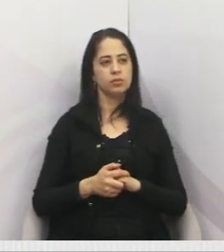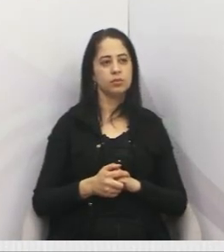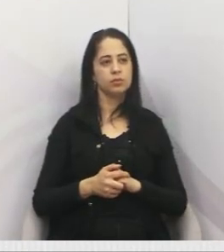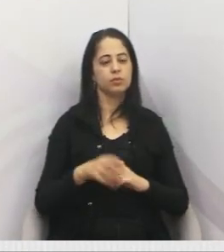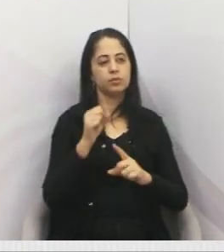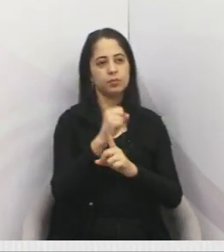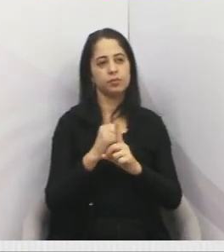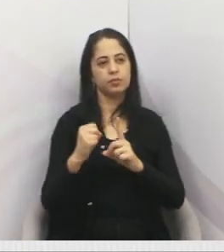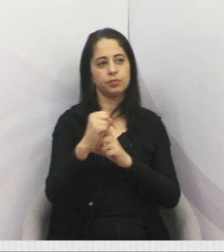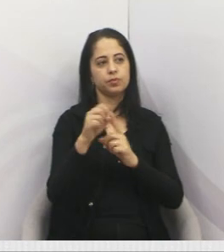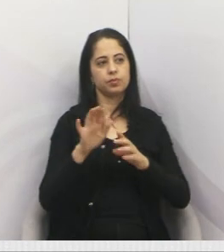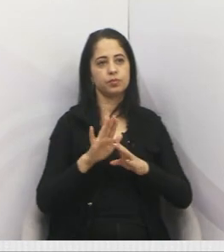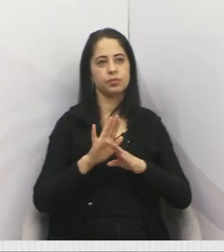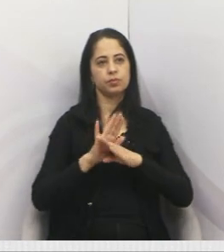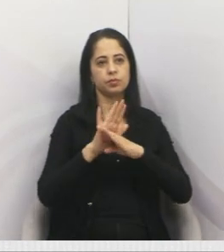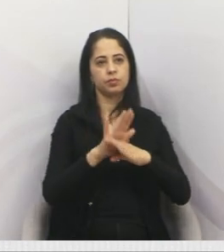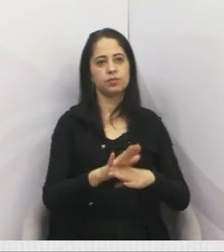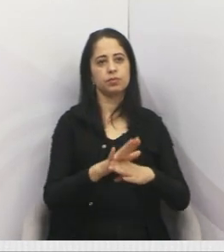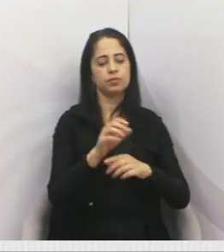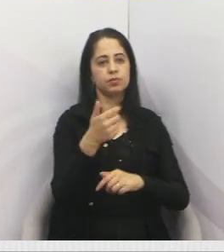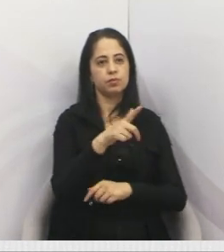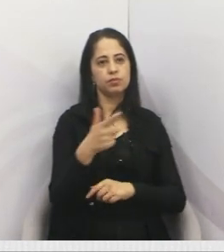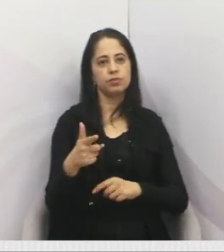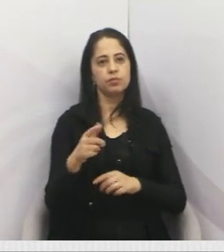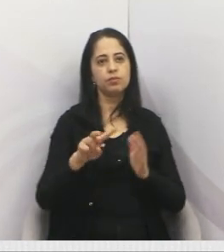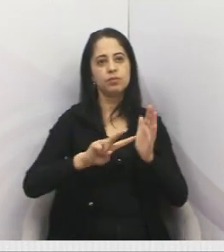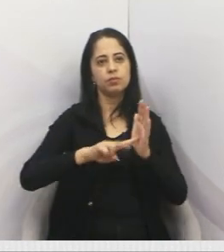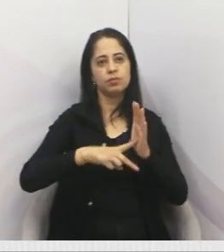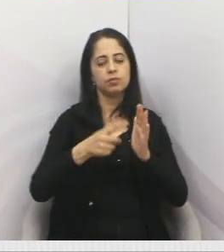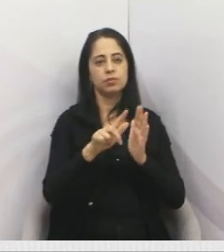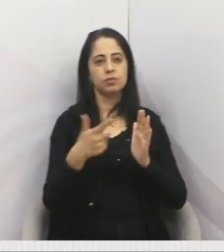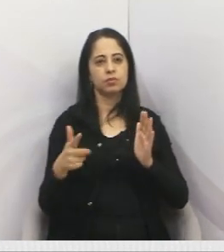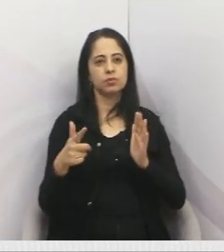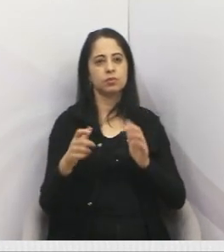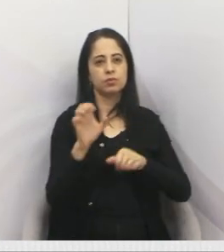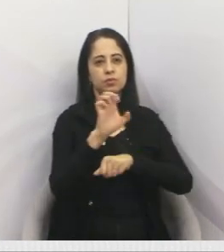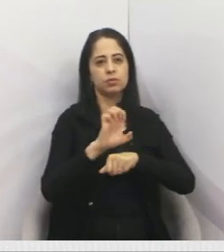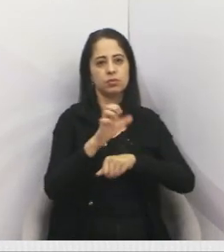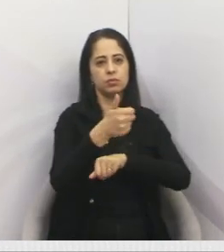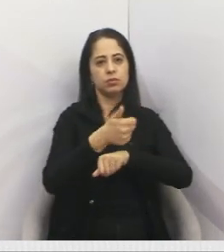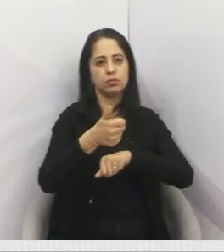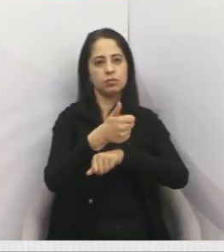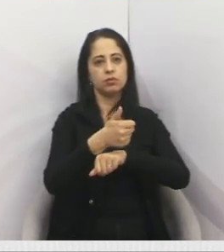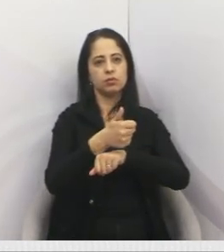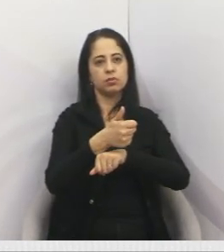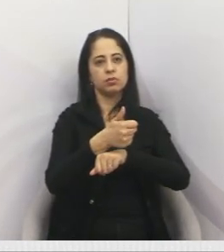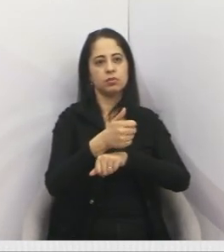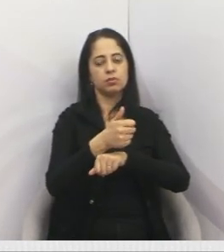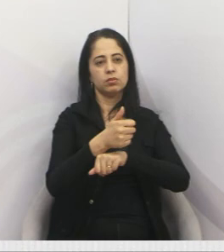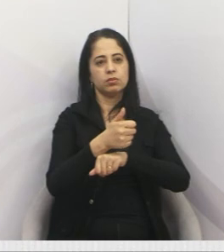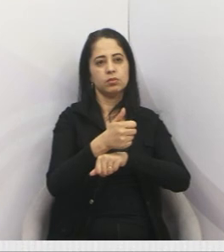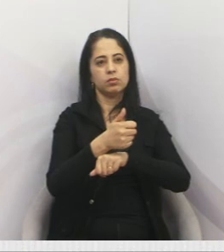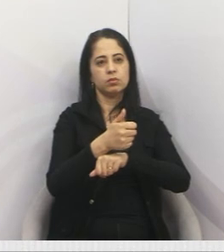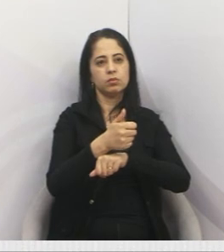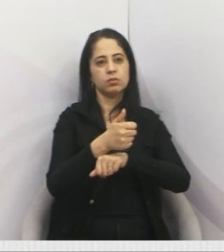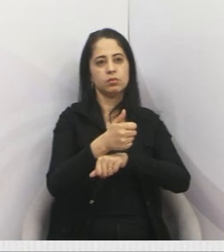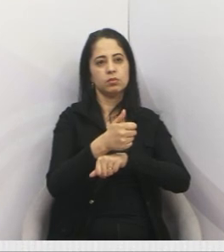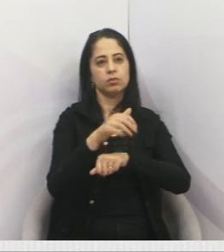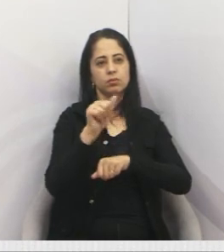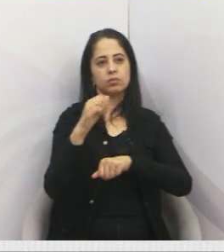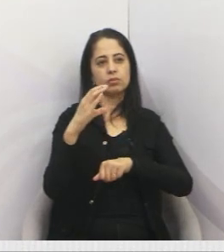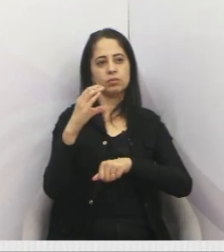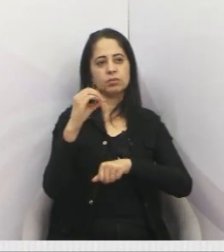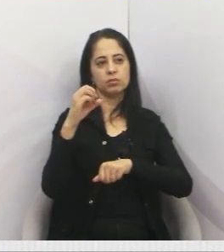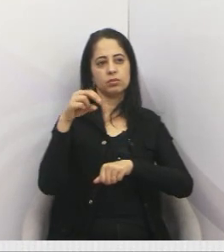Movimentos populares em branco, entidades de classe sindical em branco, empresas ou entidades profissionais, Associação das Construtoras,